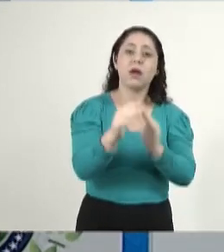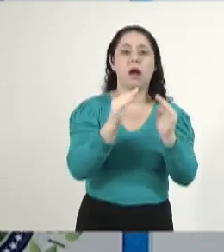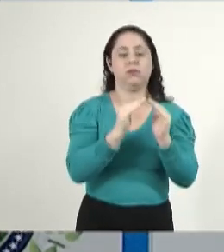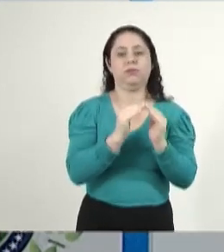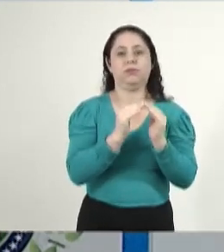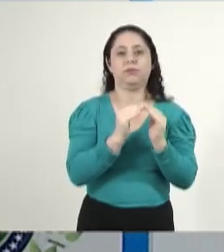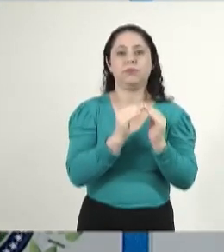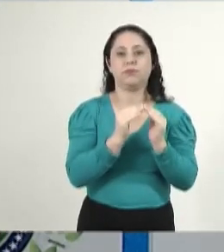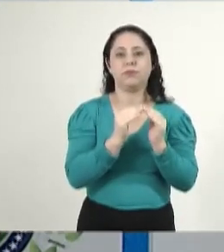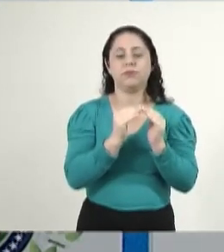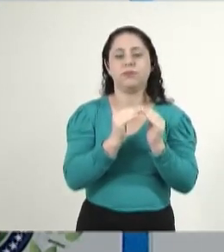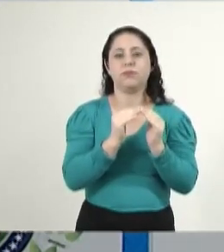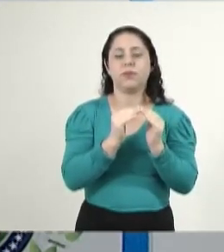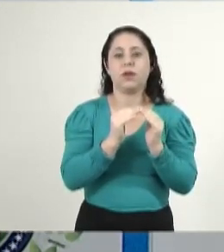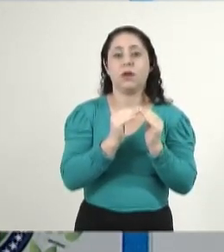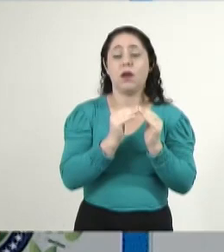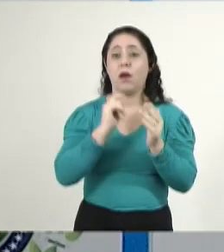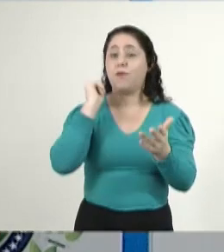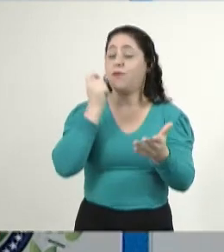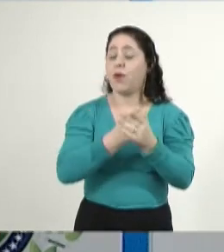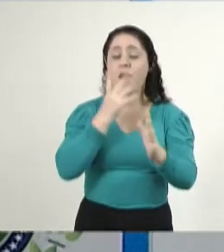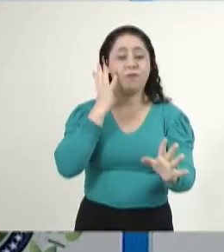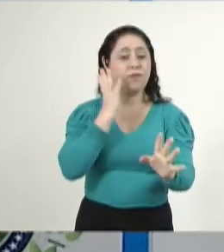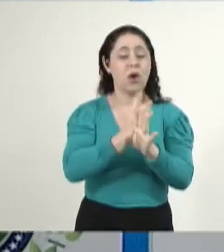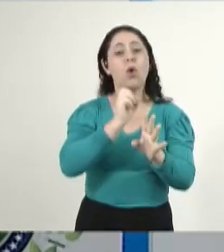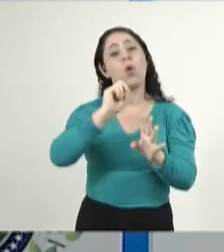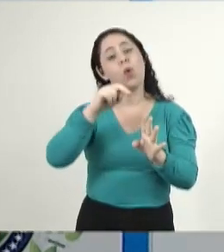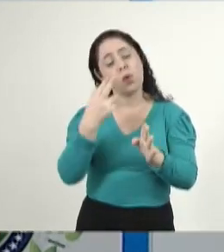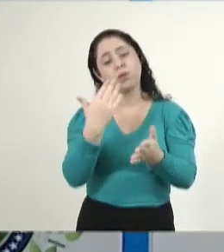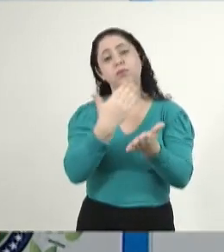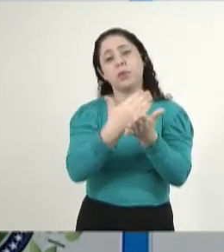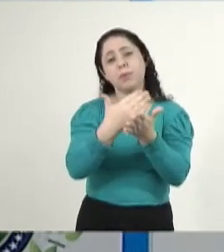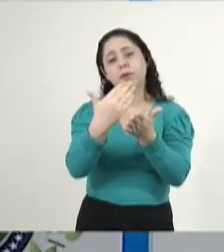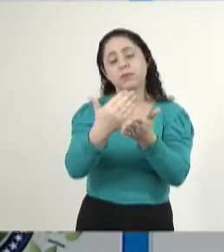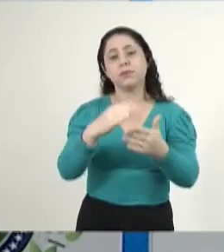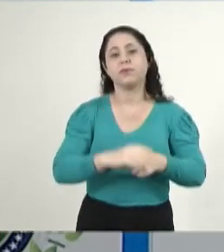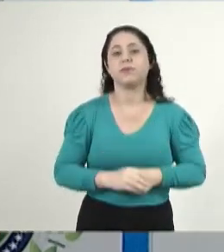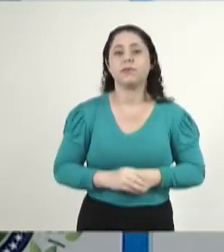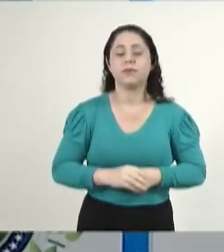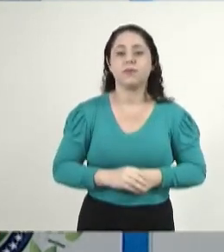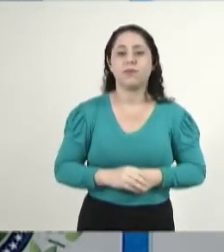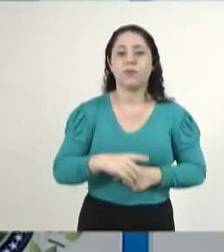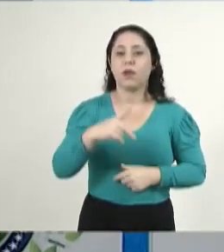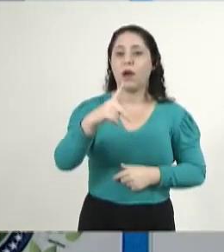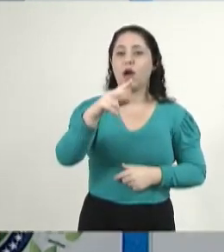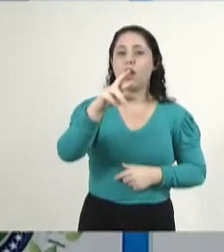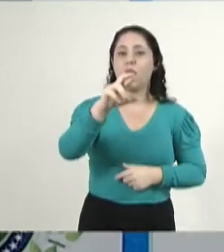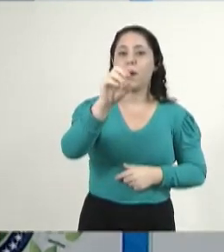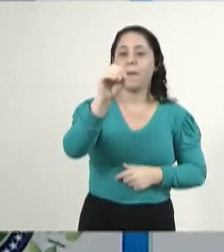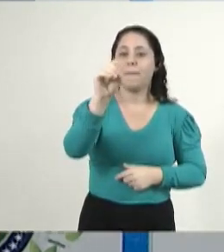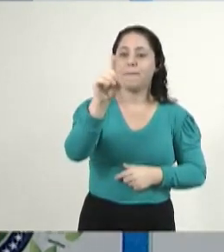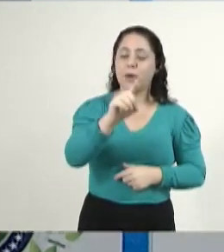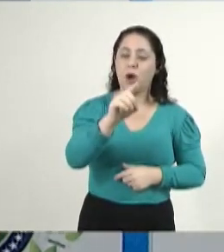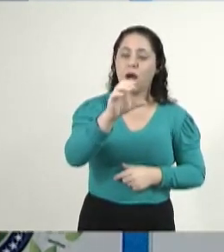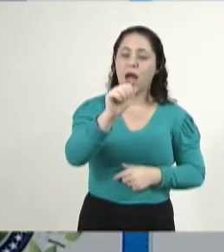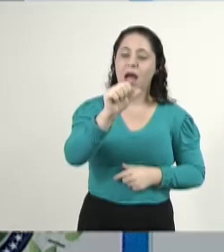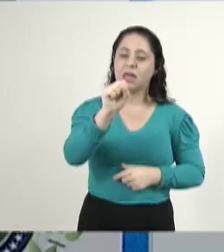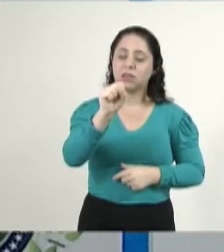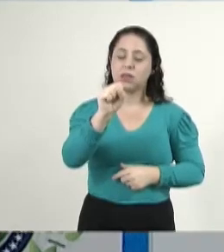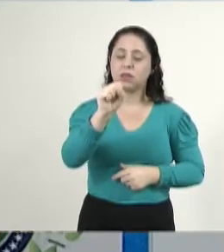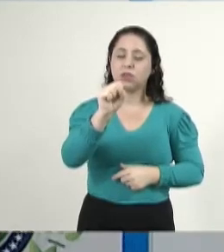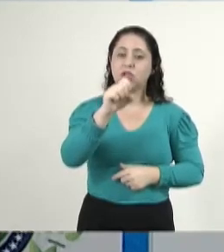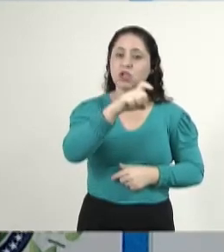moradia, seja à vista ou também parcelado. No caso do programa Procasa e do Cherogami,